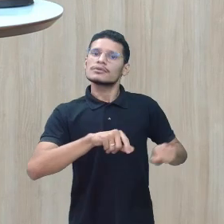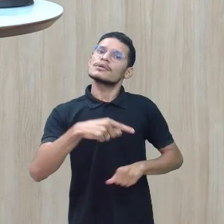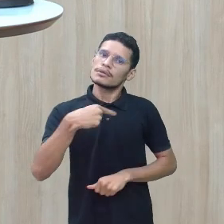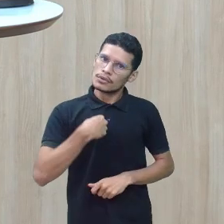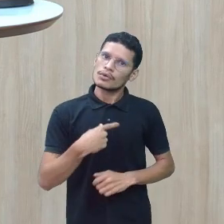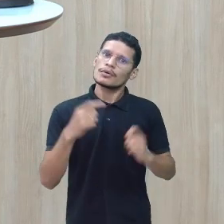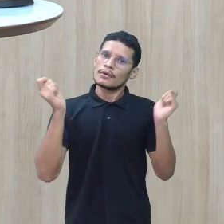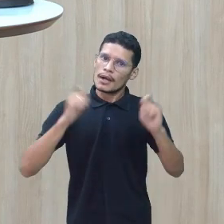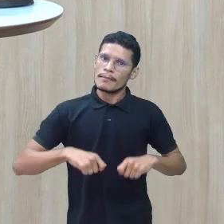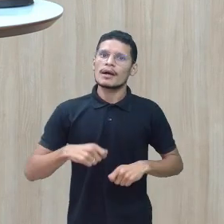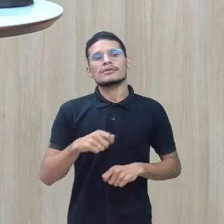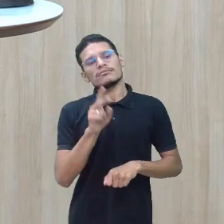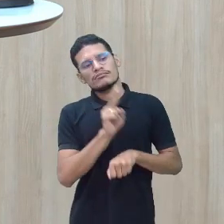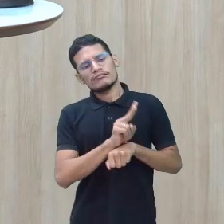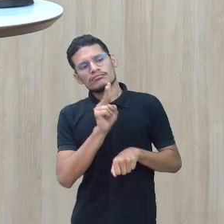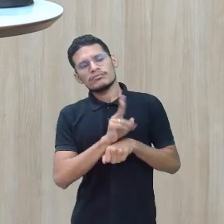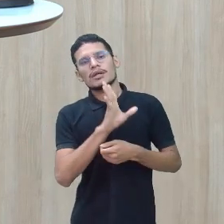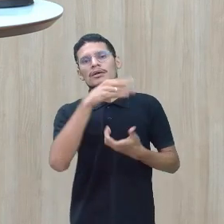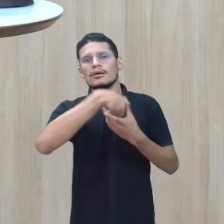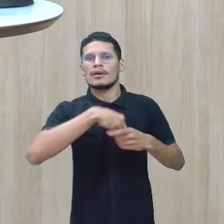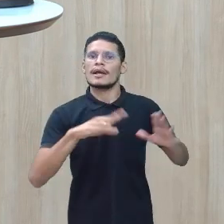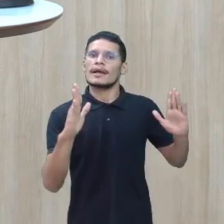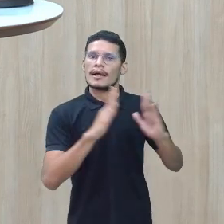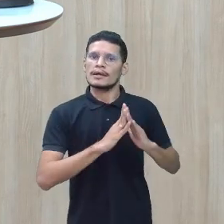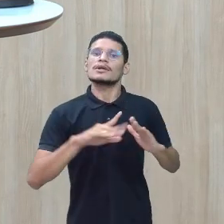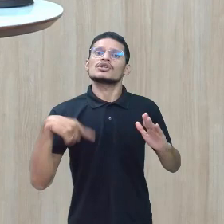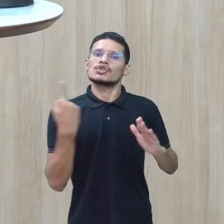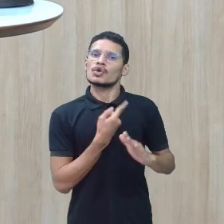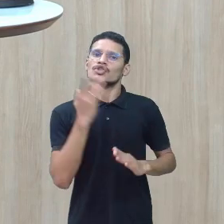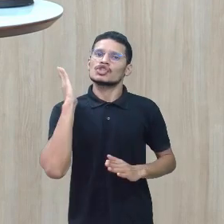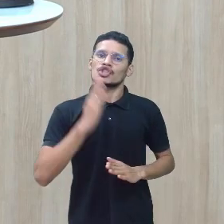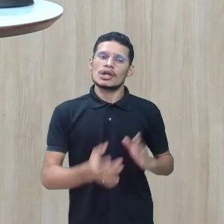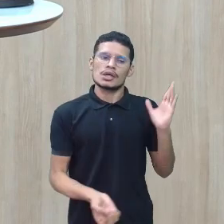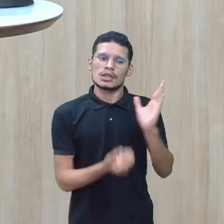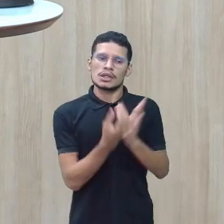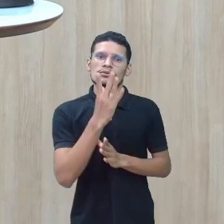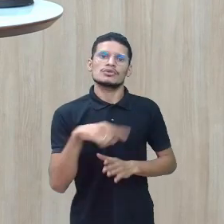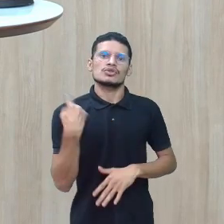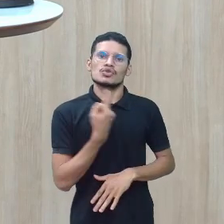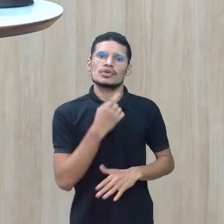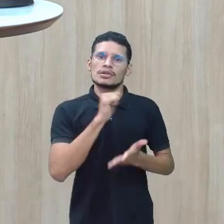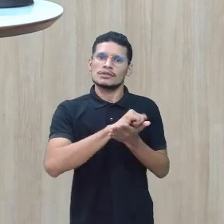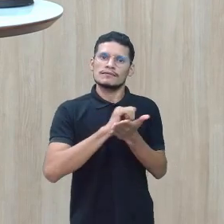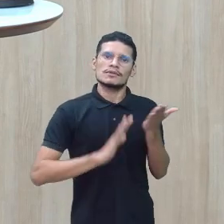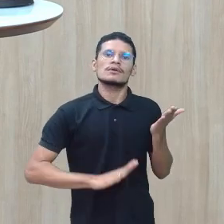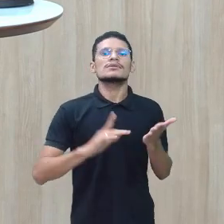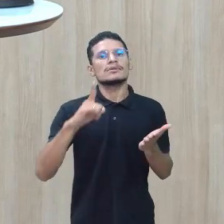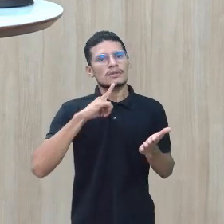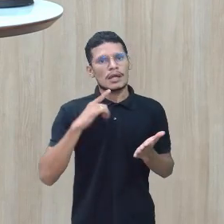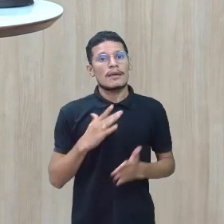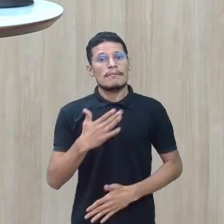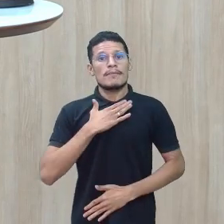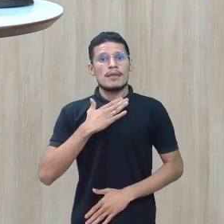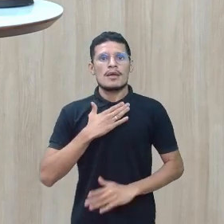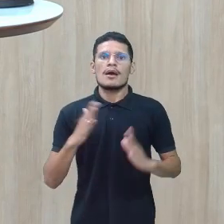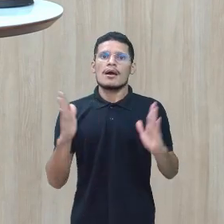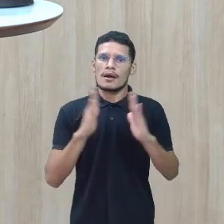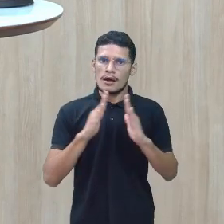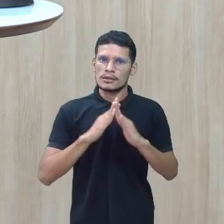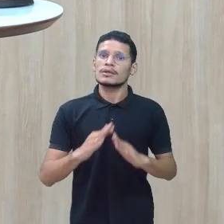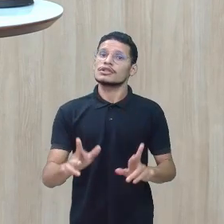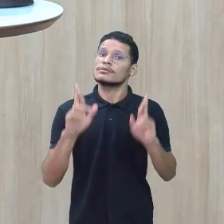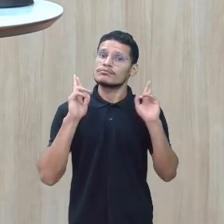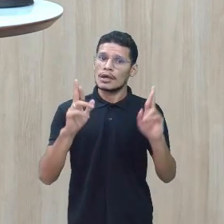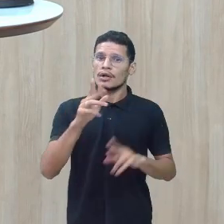posso até manter na nossa casa. Aquele que nós fizemos na nossa atividade, eu tenho na minha casa. Espero